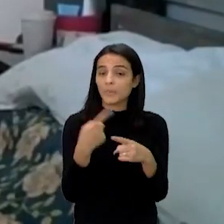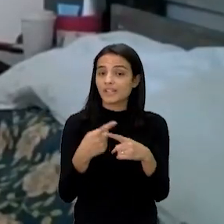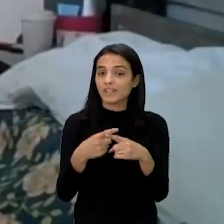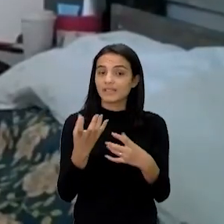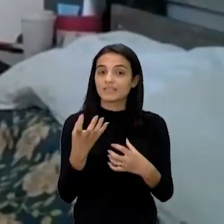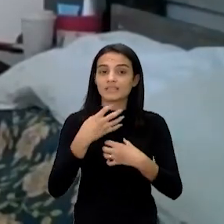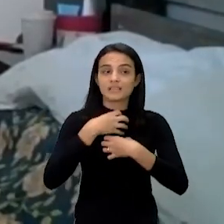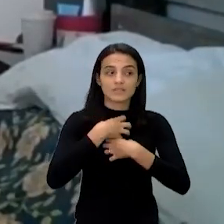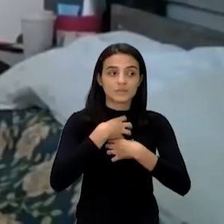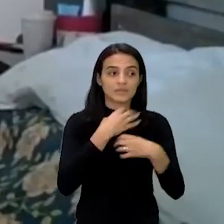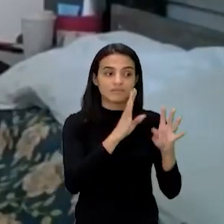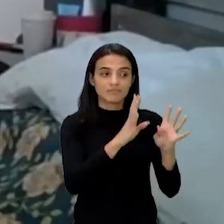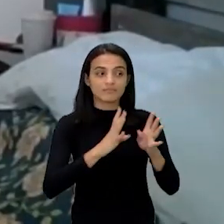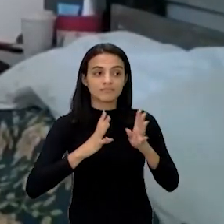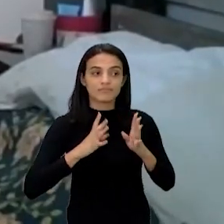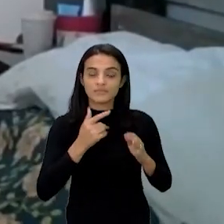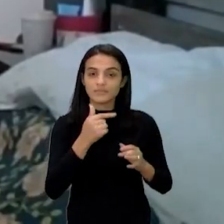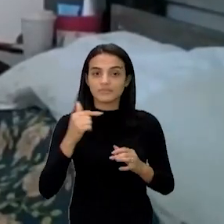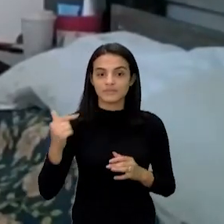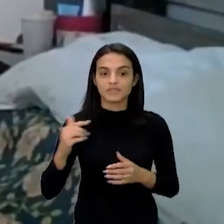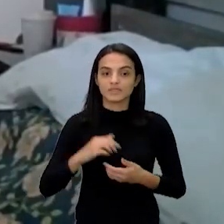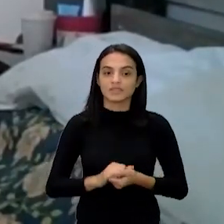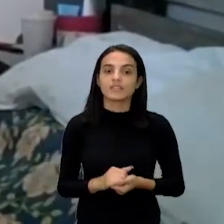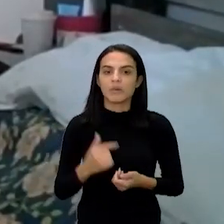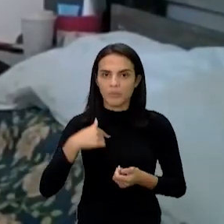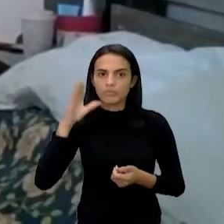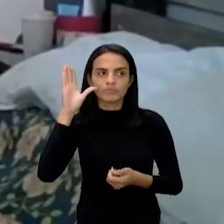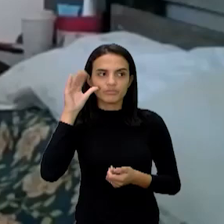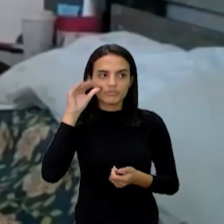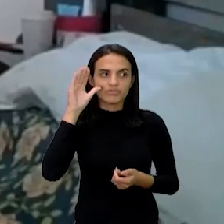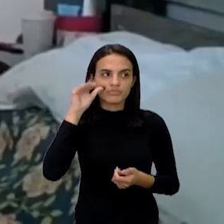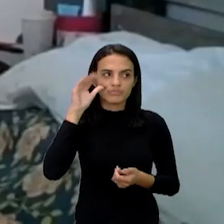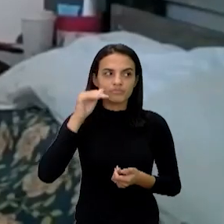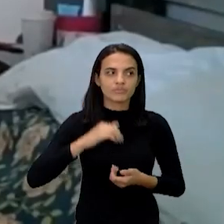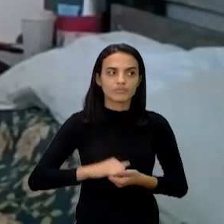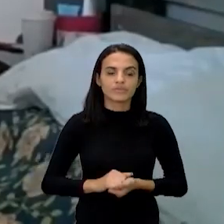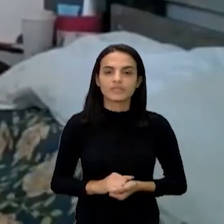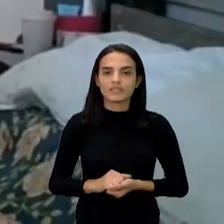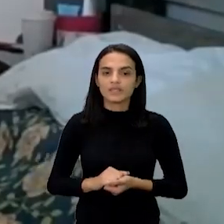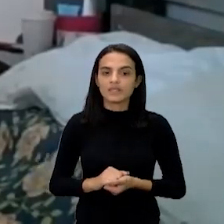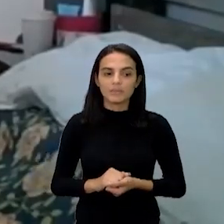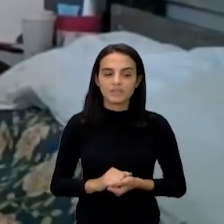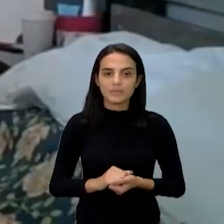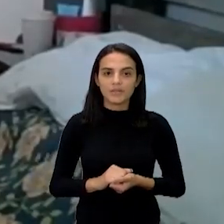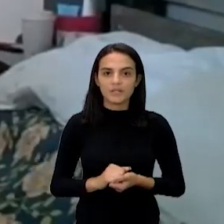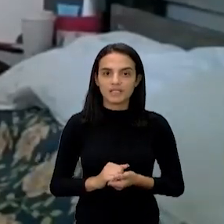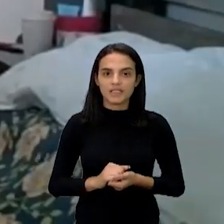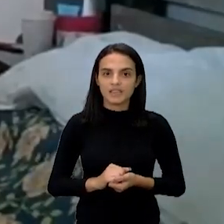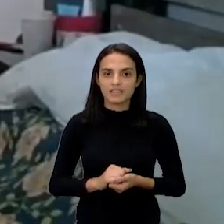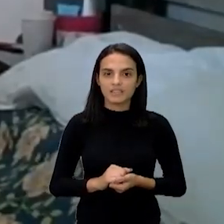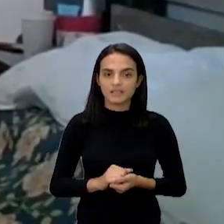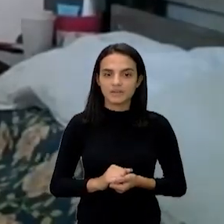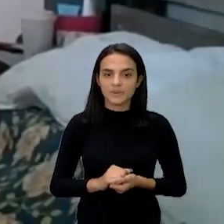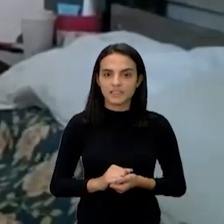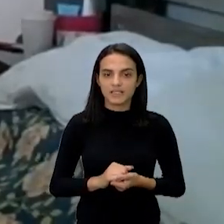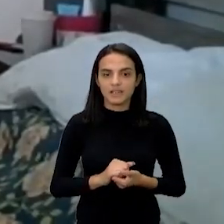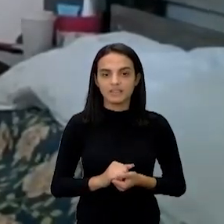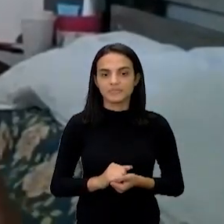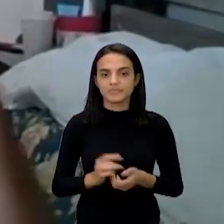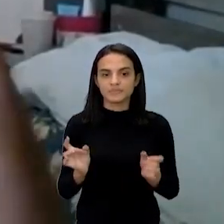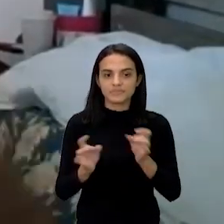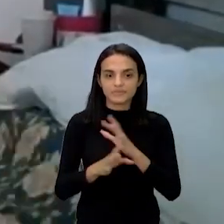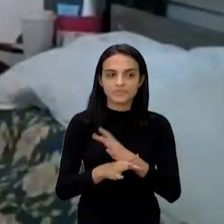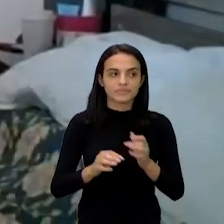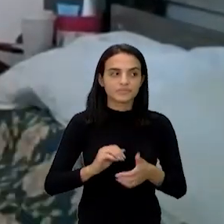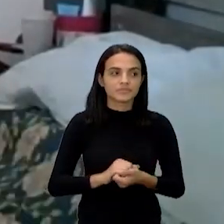sentia atendido ali, né? Então eu era muito curioso, perguntava muito, só que isso em 2 anos acabou, porque era